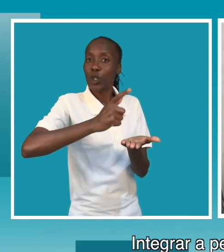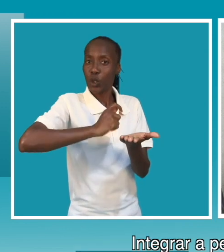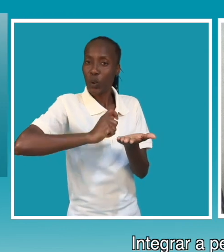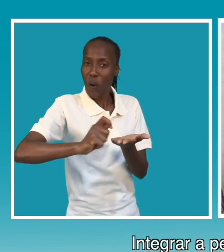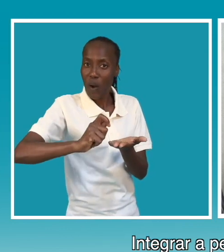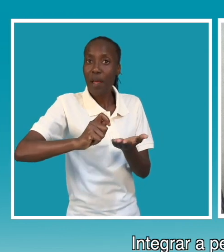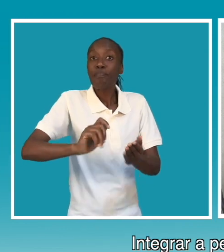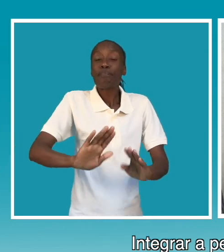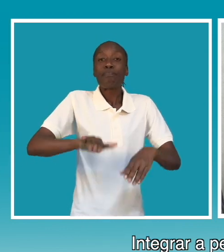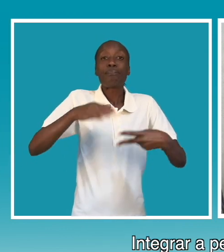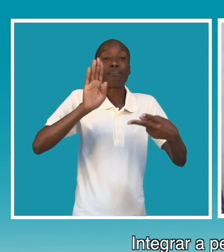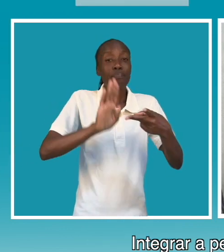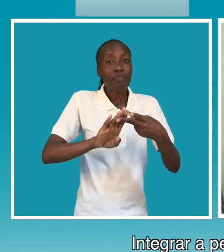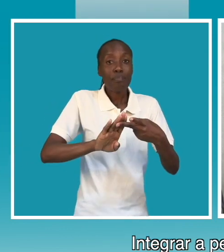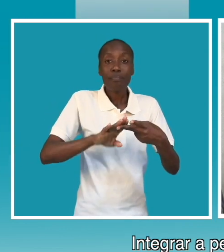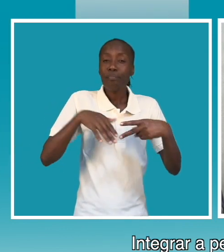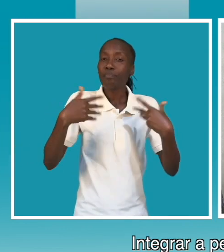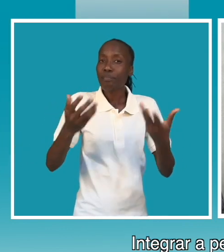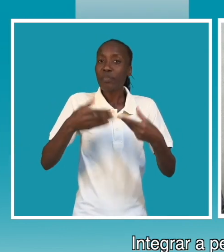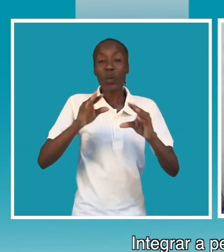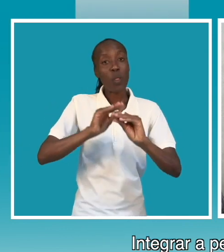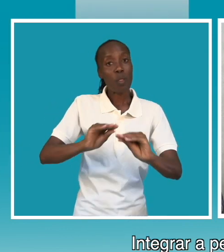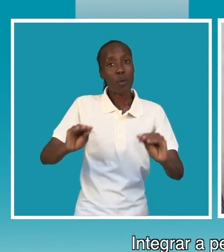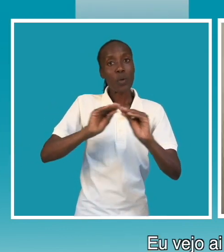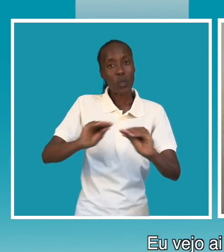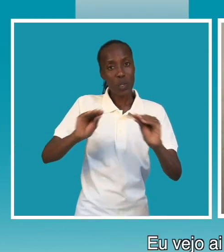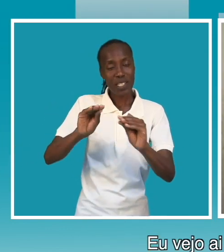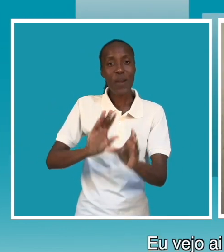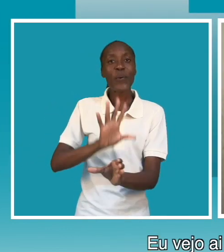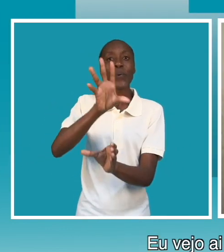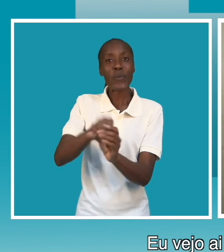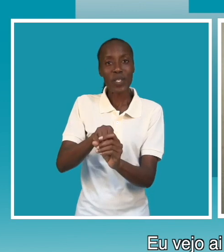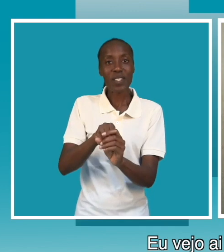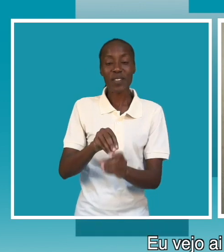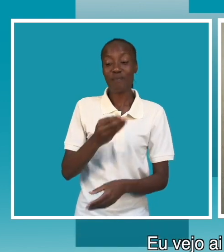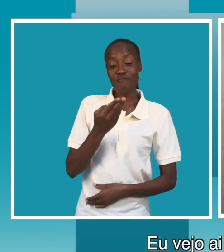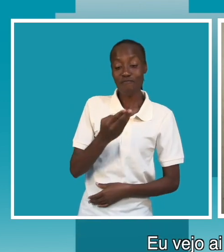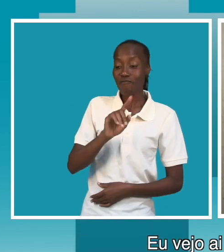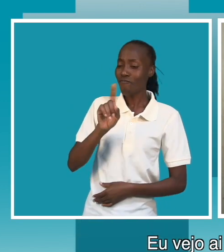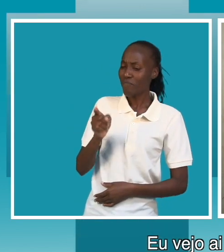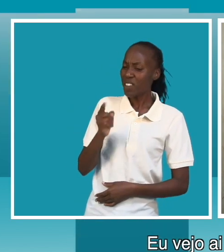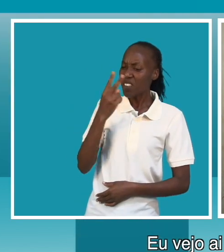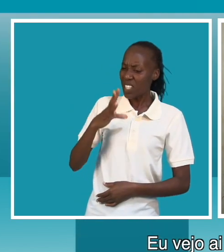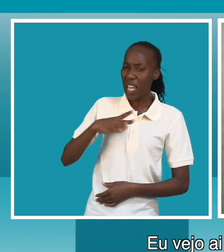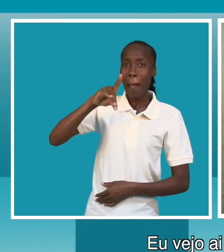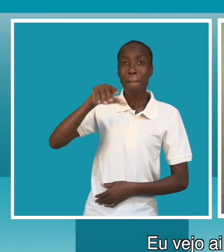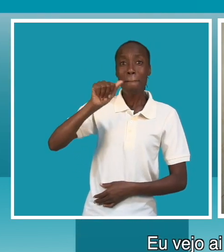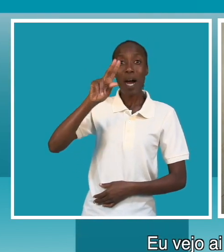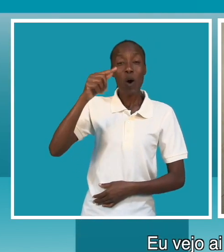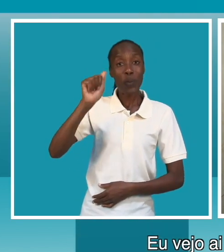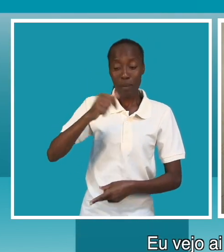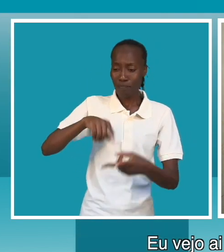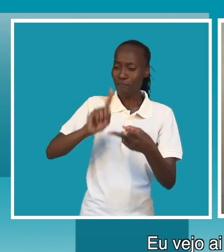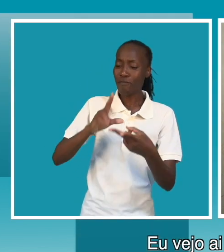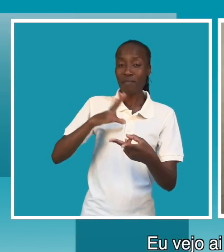escolas com educação inclusiva. Eu vejo aí pauta, não é? E